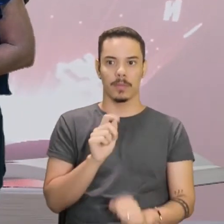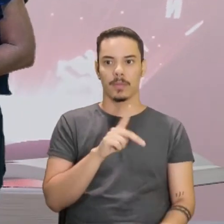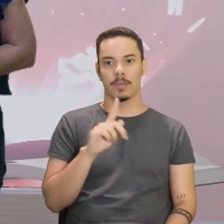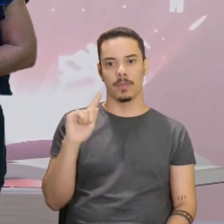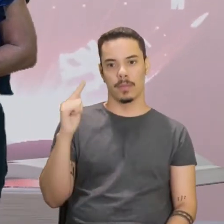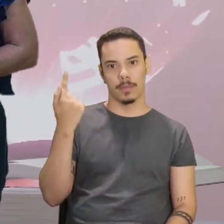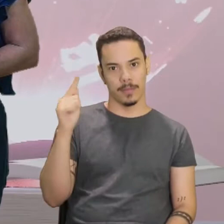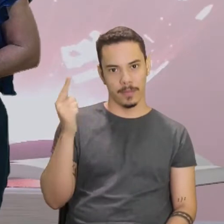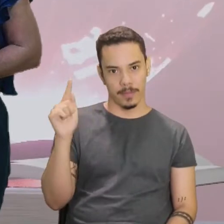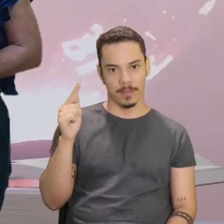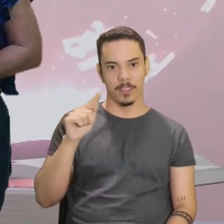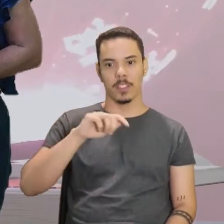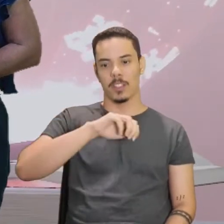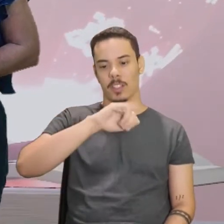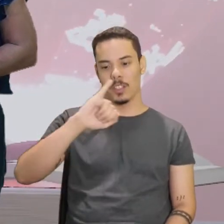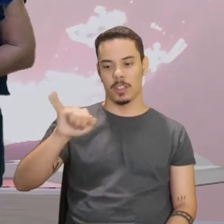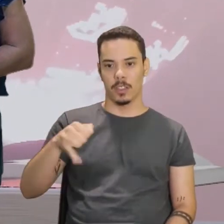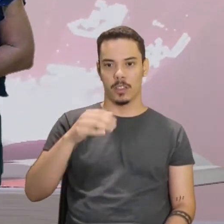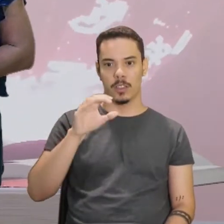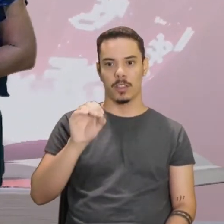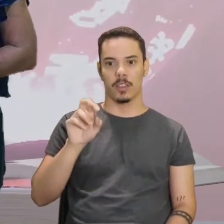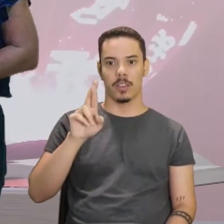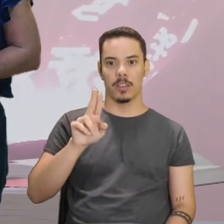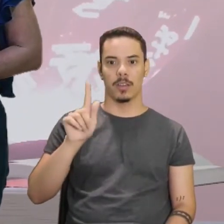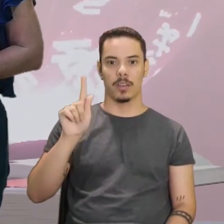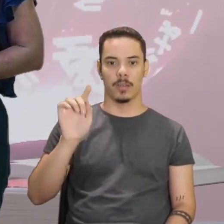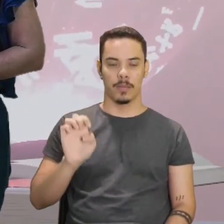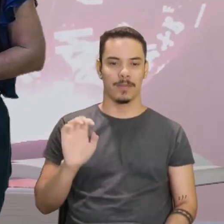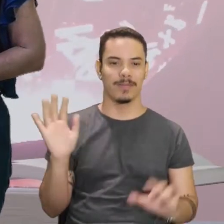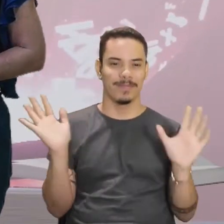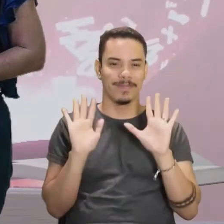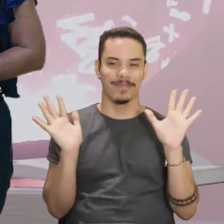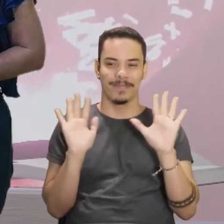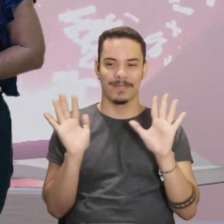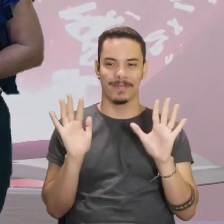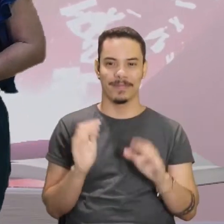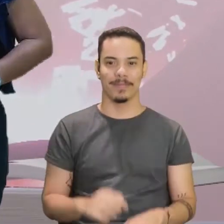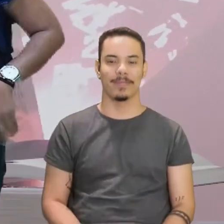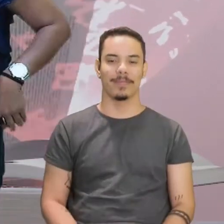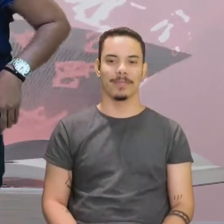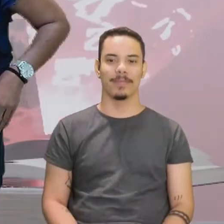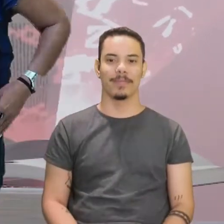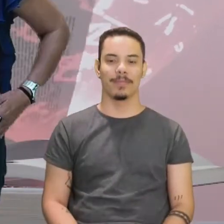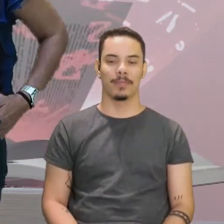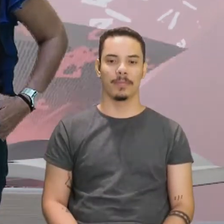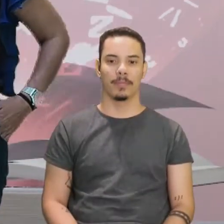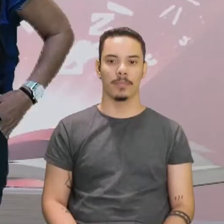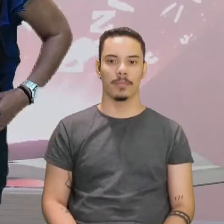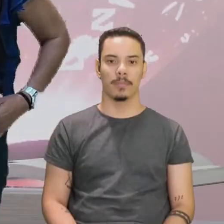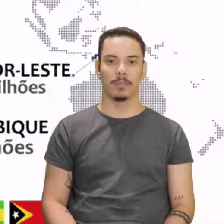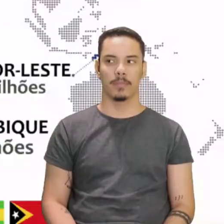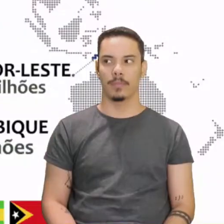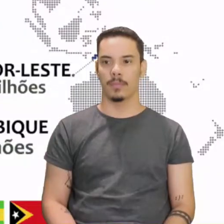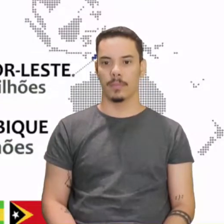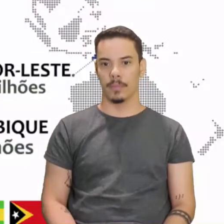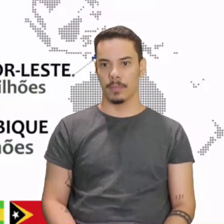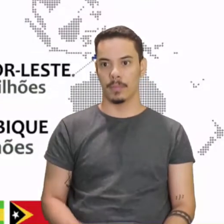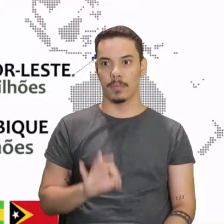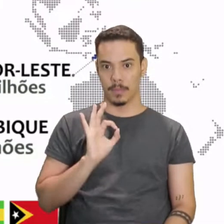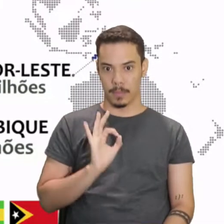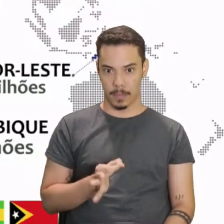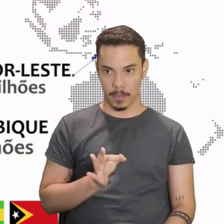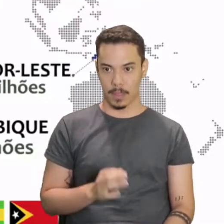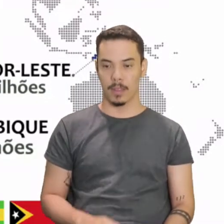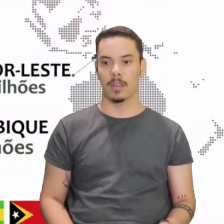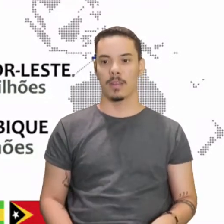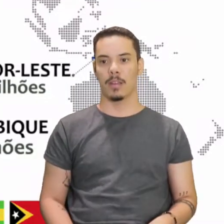professor Jorge, tá certo? Valeu, então! Valeu, galera! Tchau! Valeu! Vamos seguindo, então! Certo? E